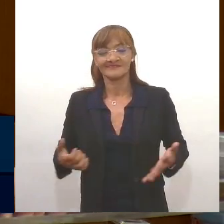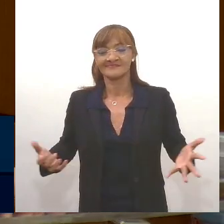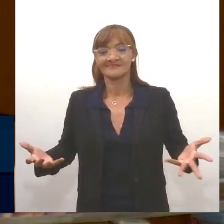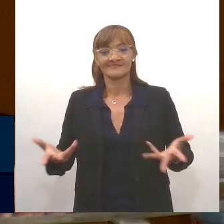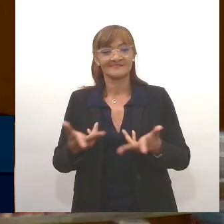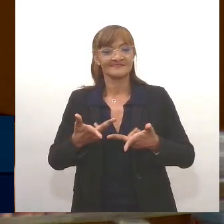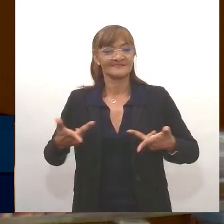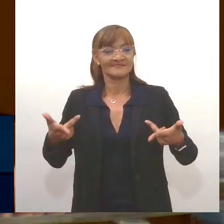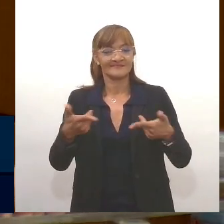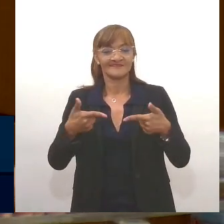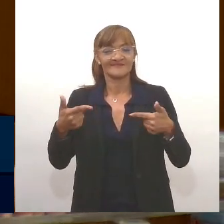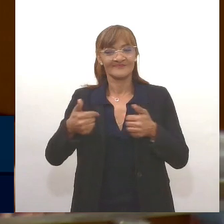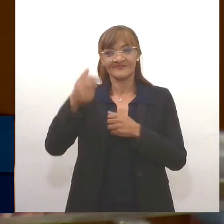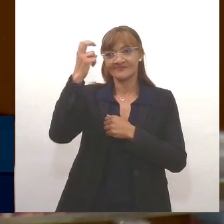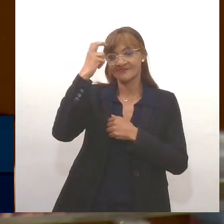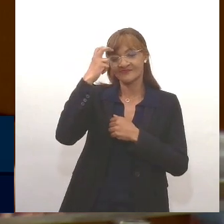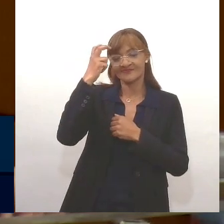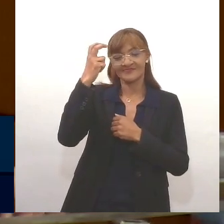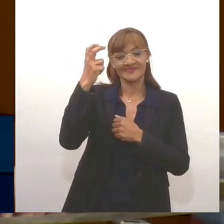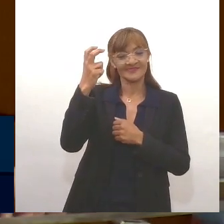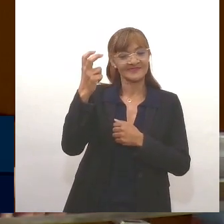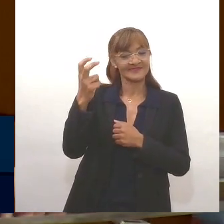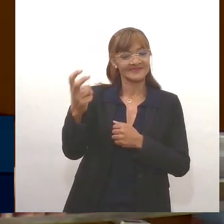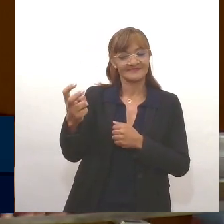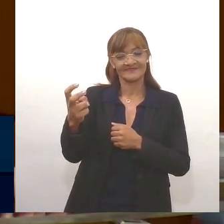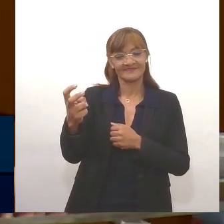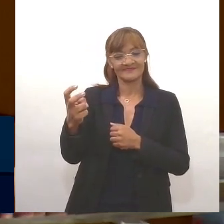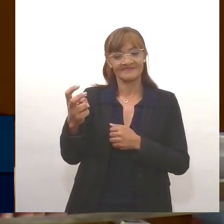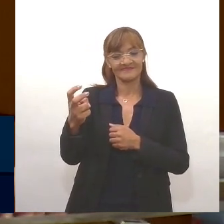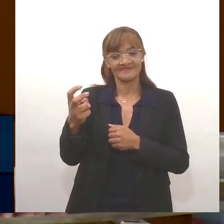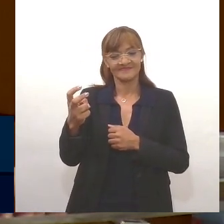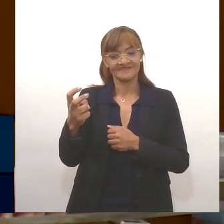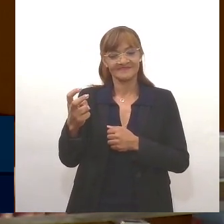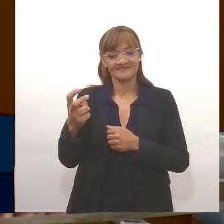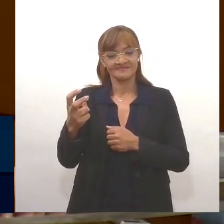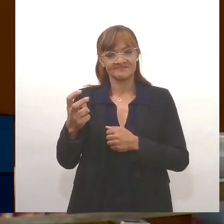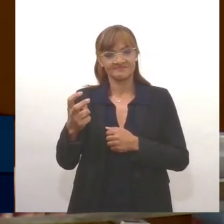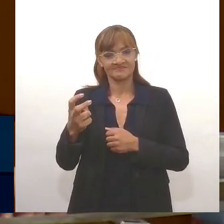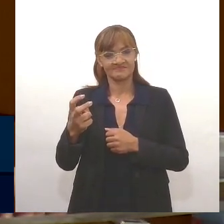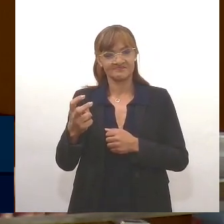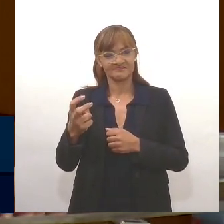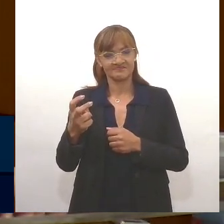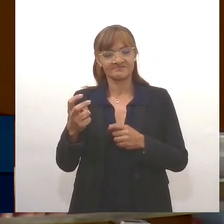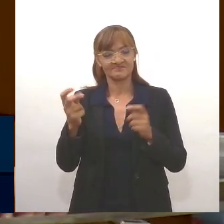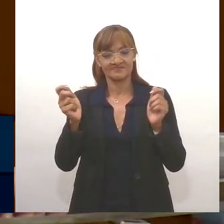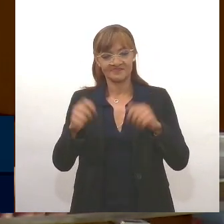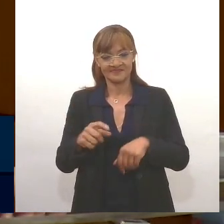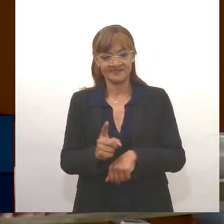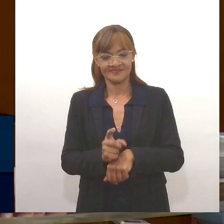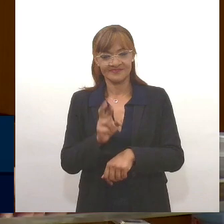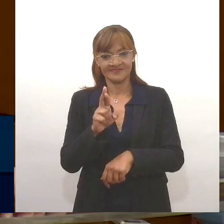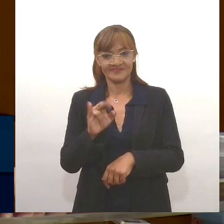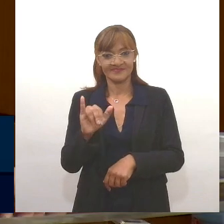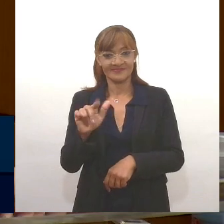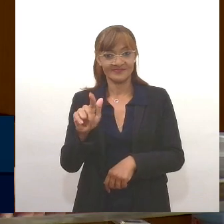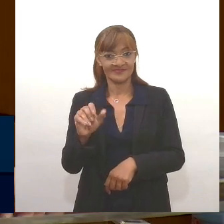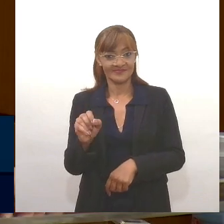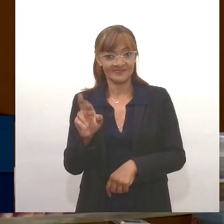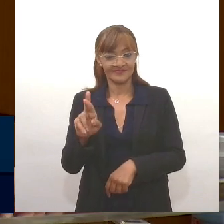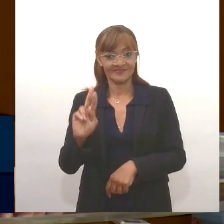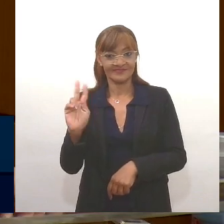inteligente e muito competente Dr quer que